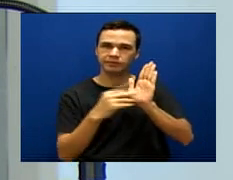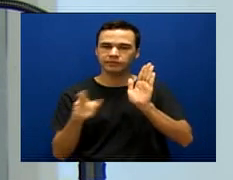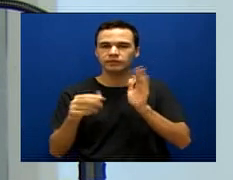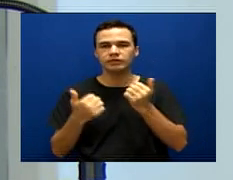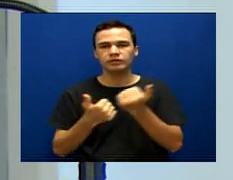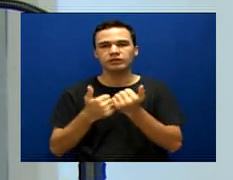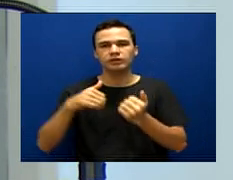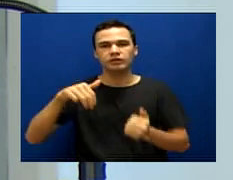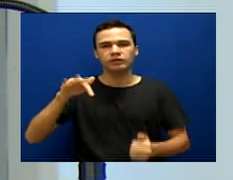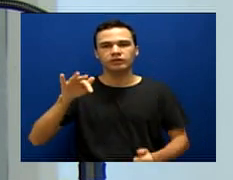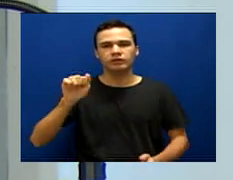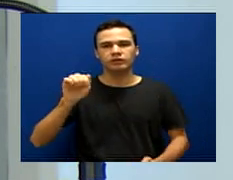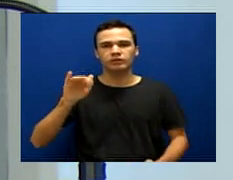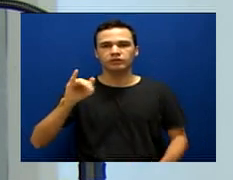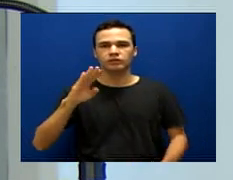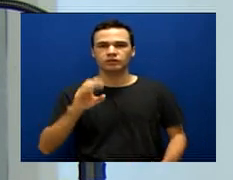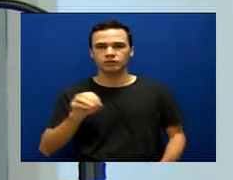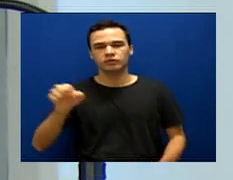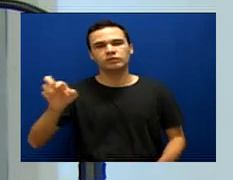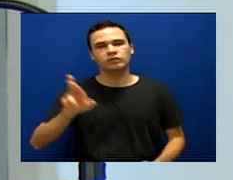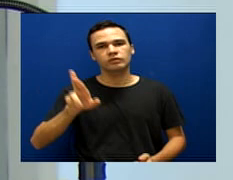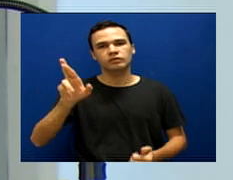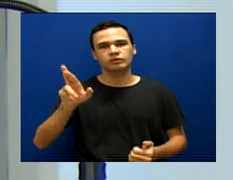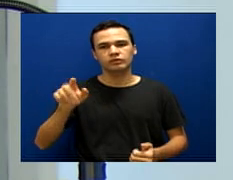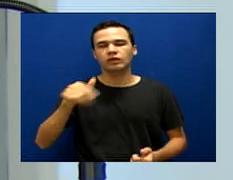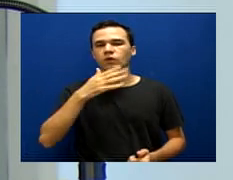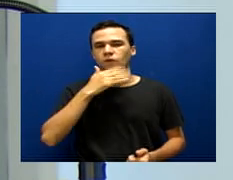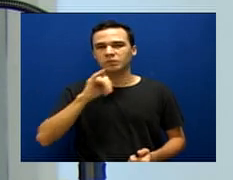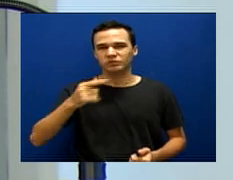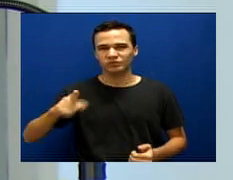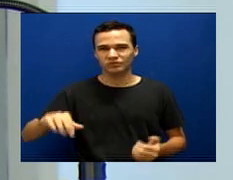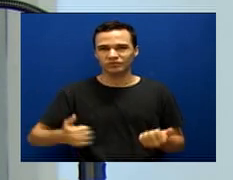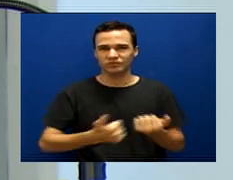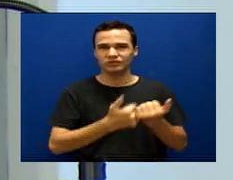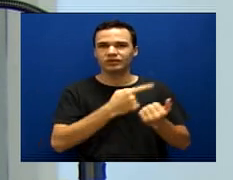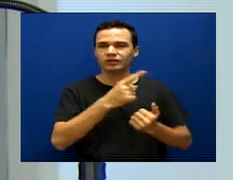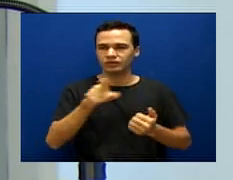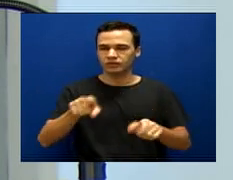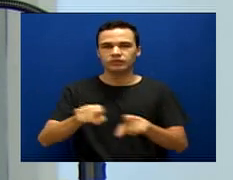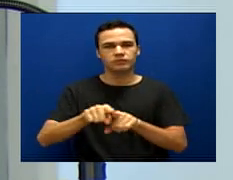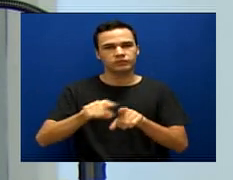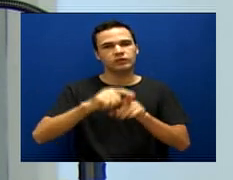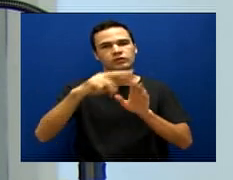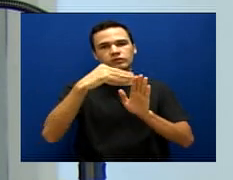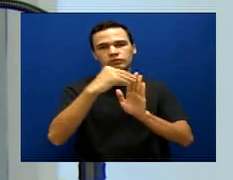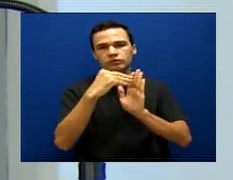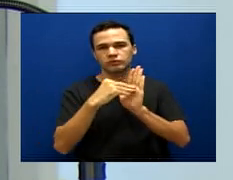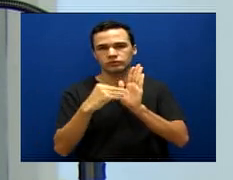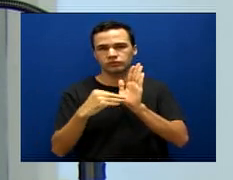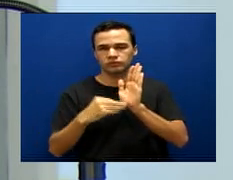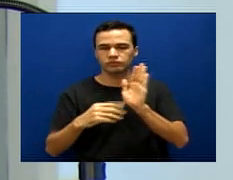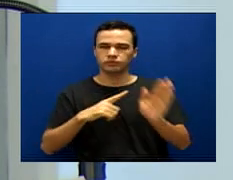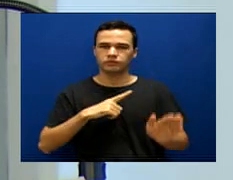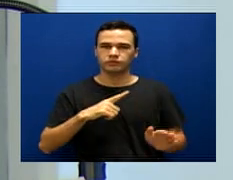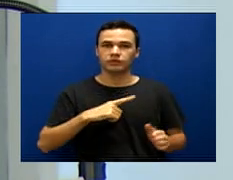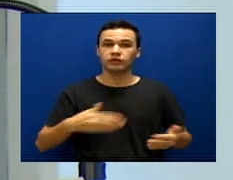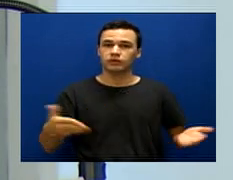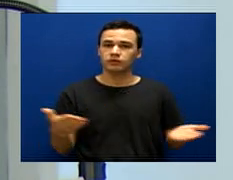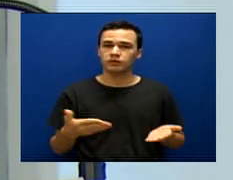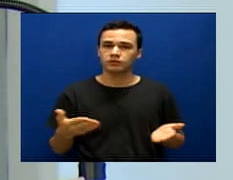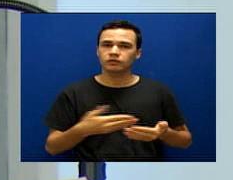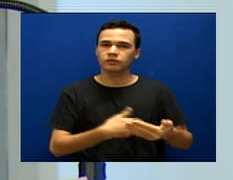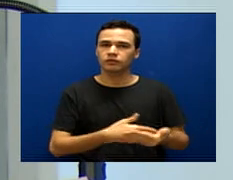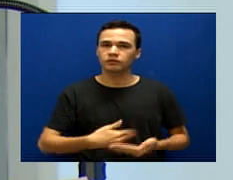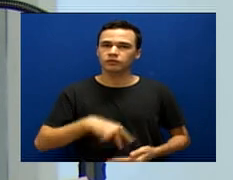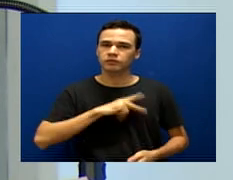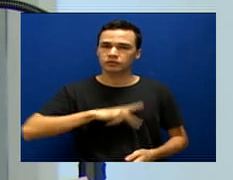assessor Fábio Mascarenhas, assessor do vereador João Donizete, que estará a postos aí para as inscrições. Vamos ouvir agora